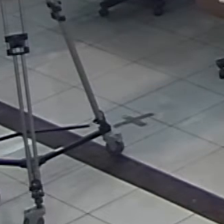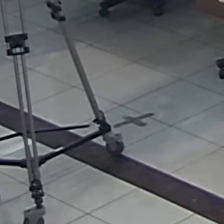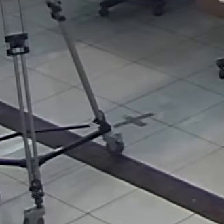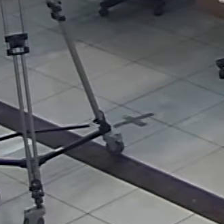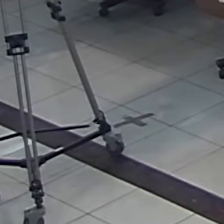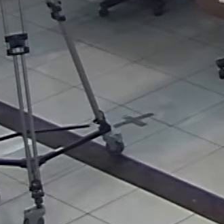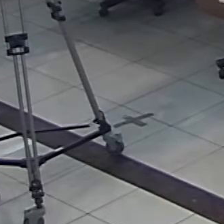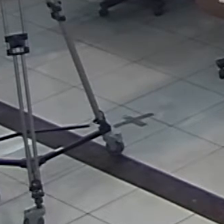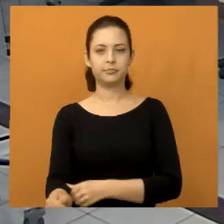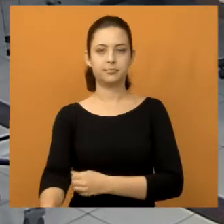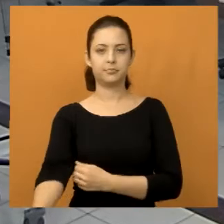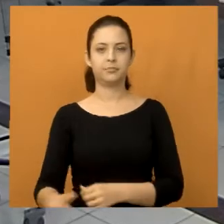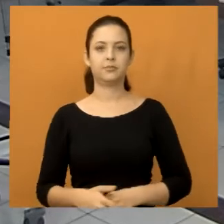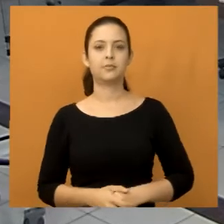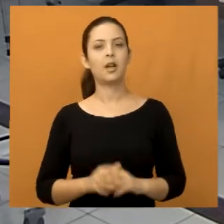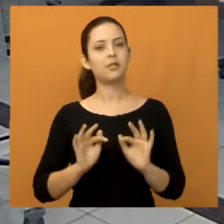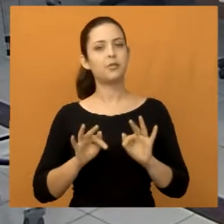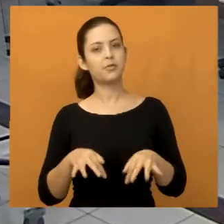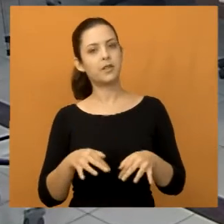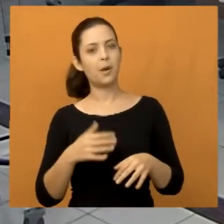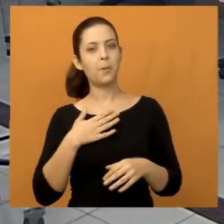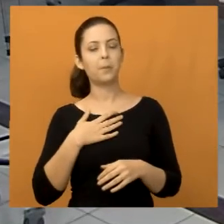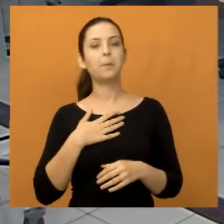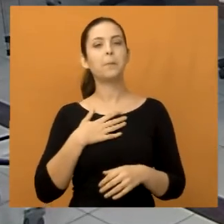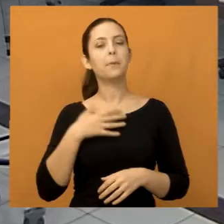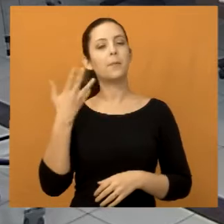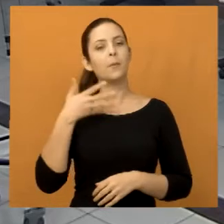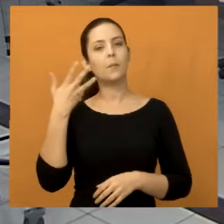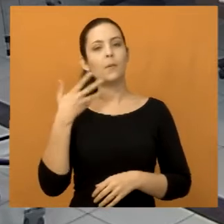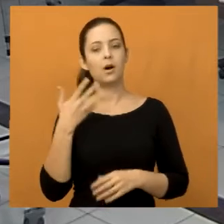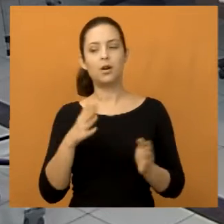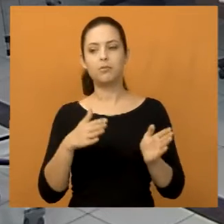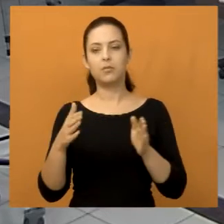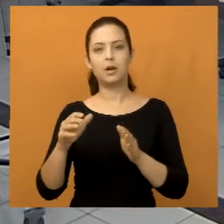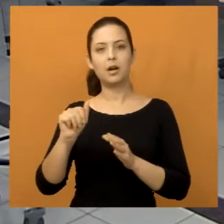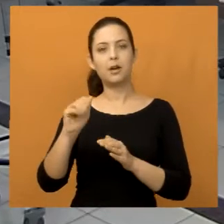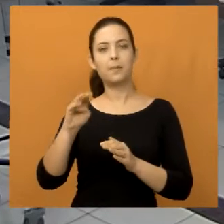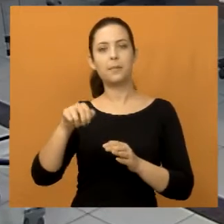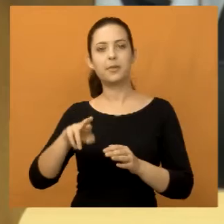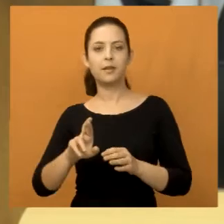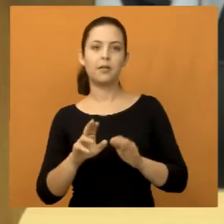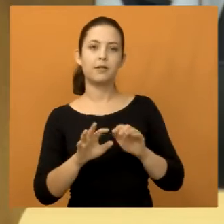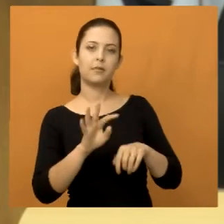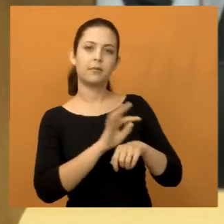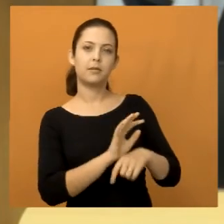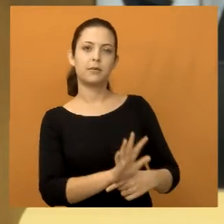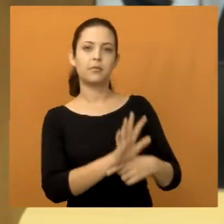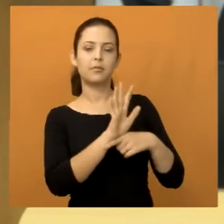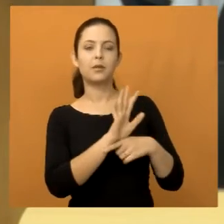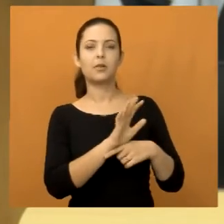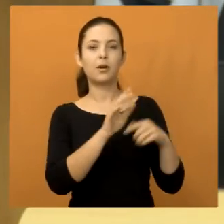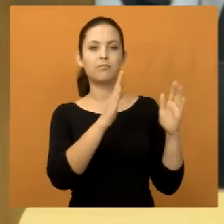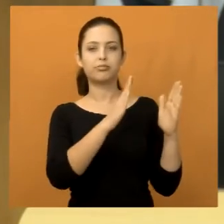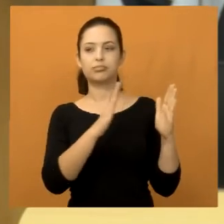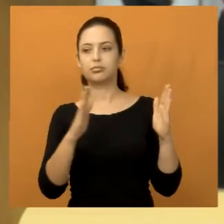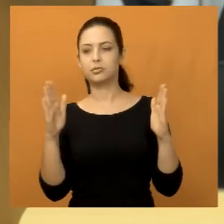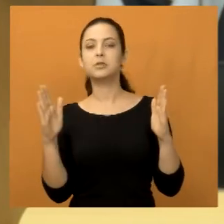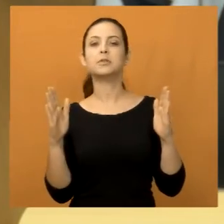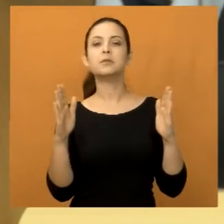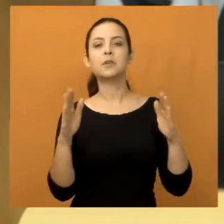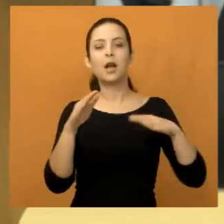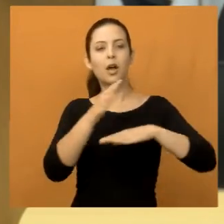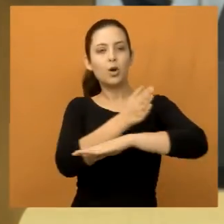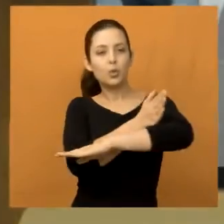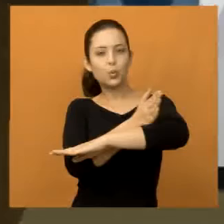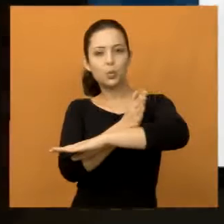Então, para a gente finalizar, vou finalizando a minha parte aqui para passar para o Abner. Eu queria que a técnica colocasse uma linha do tempo para a gente